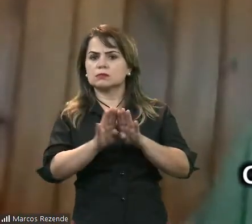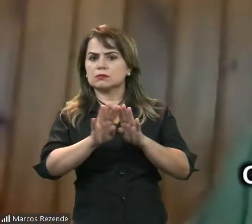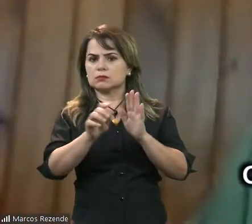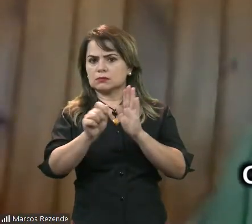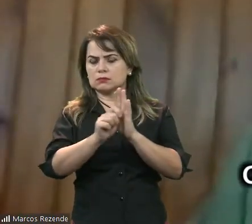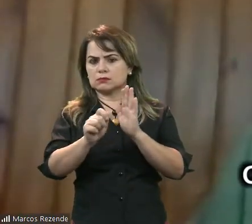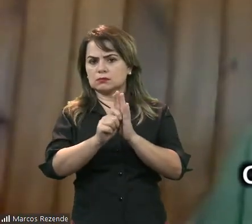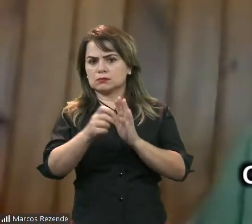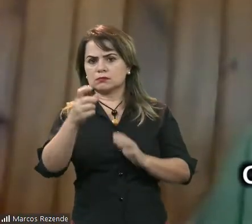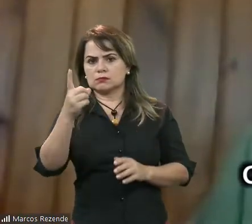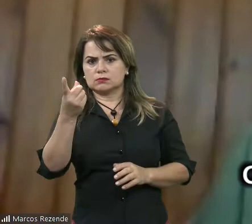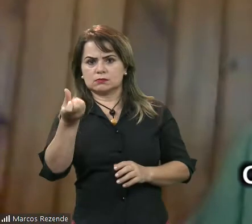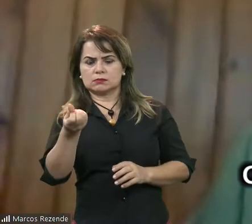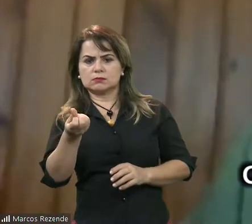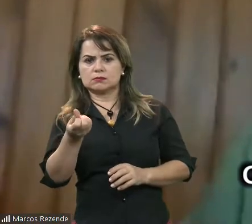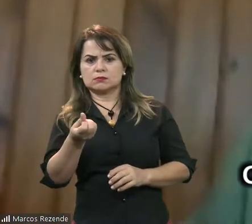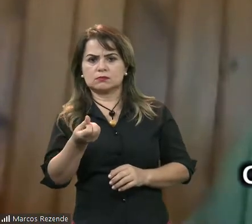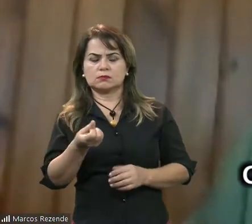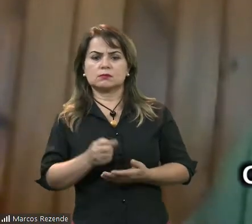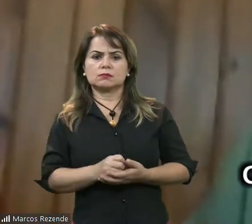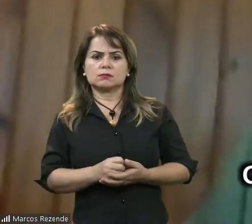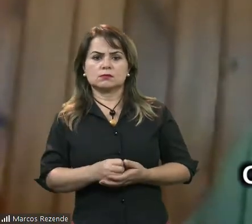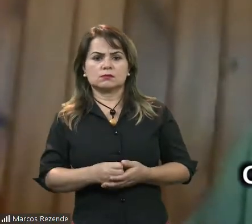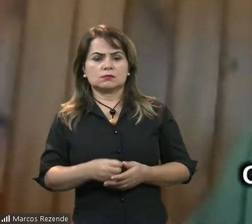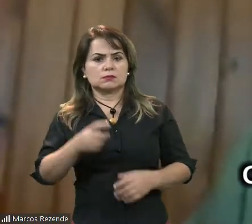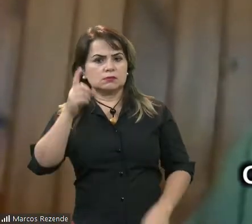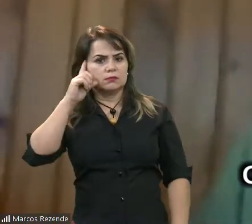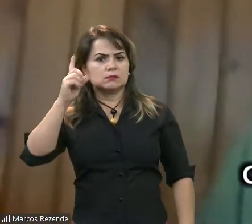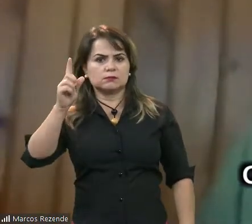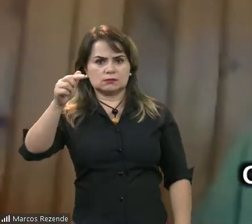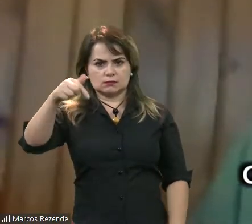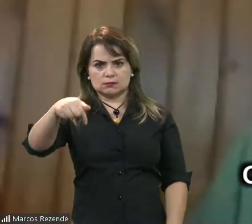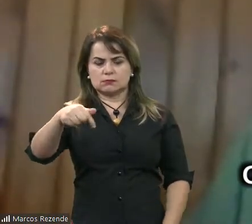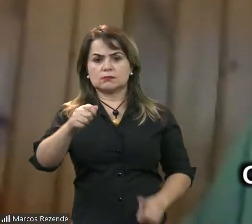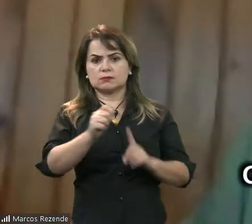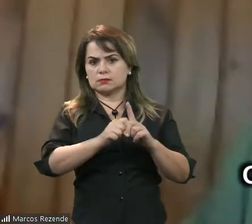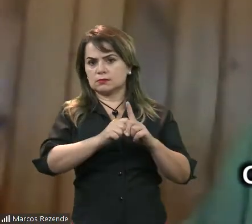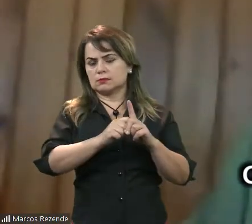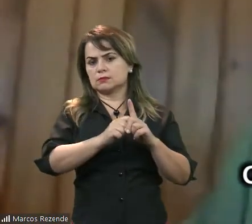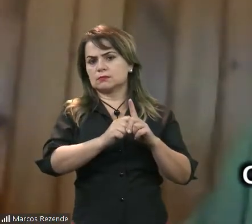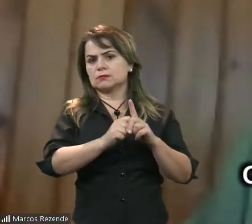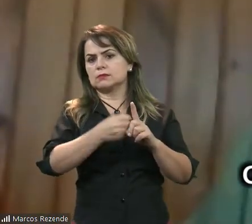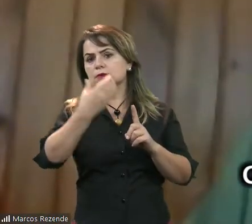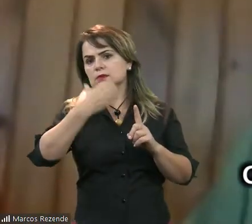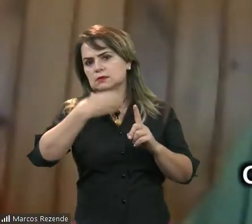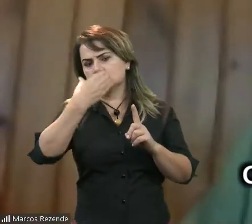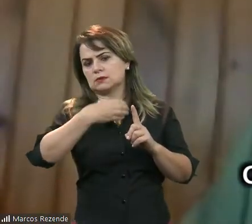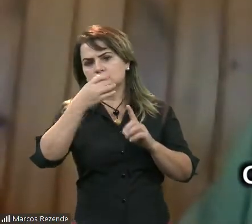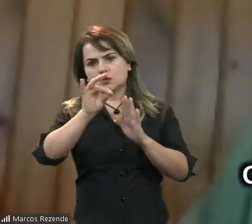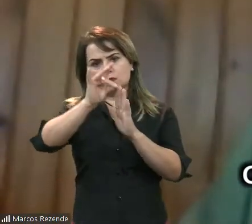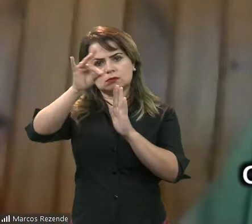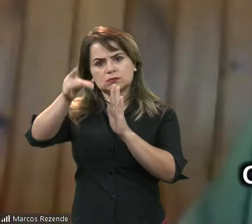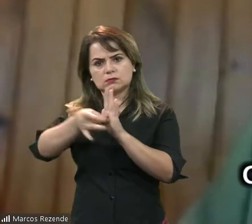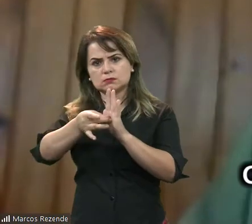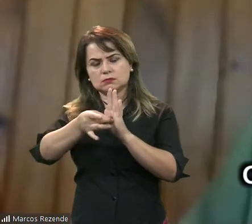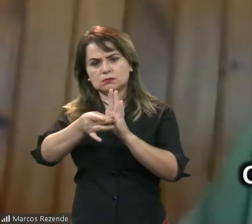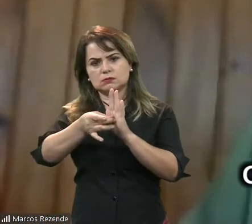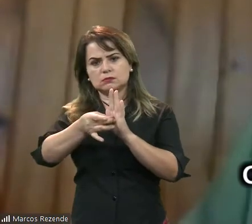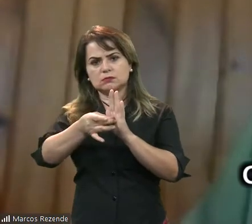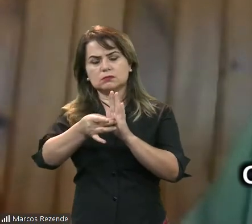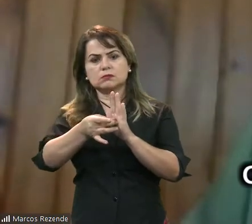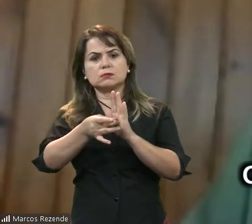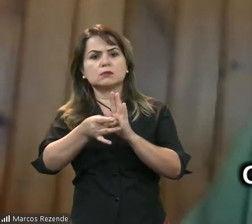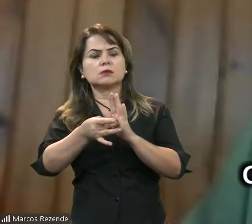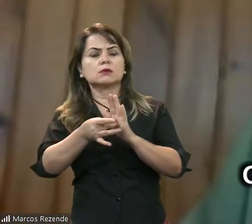número 183, de 7 de dezembro de 1990, regimento interno, tendo